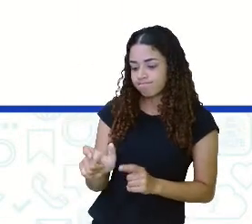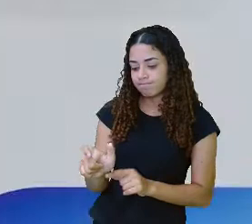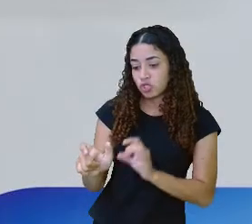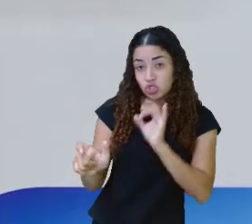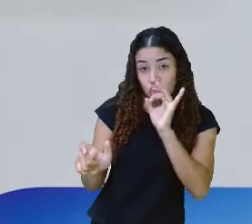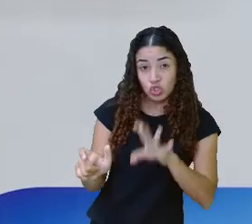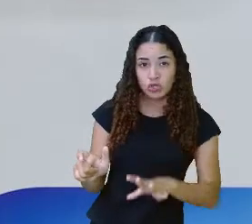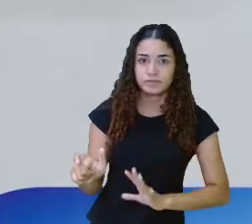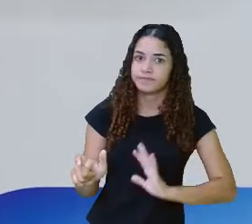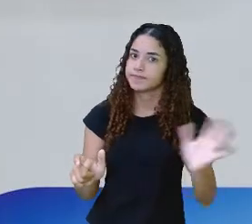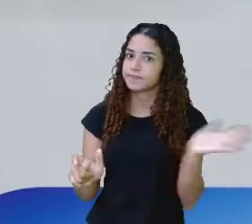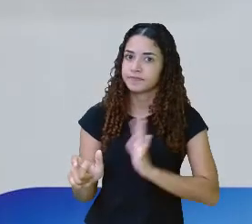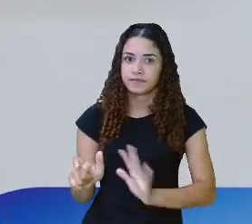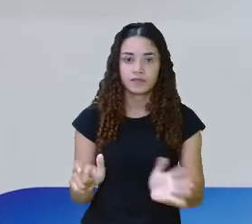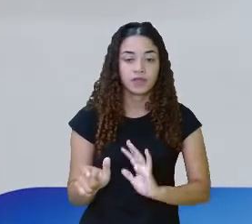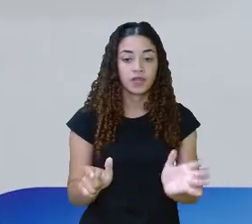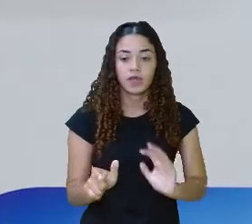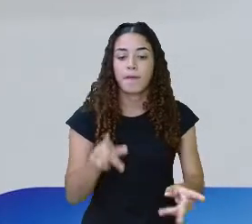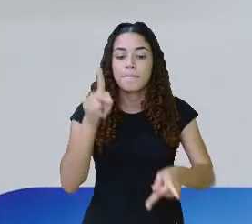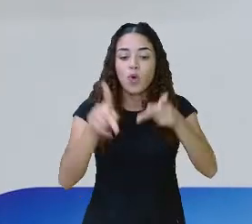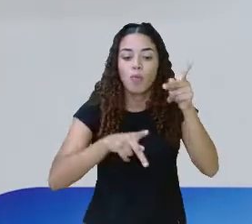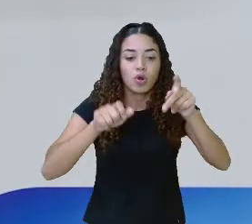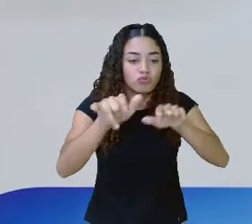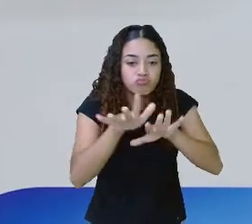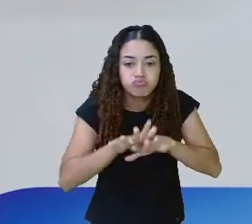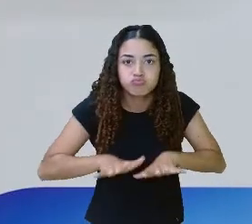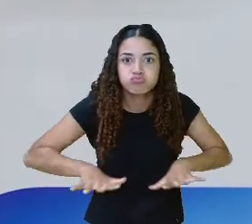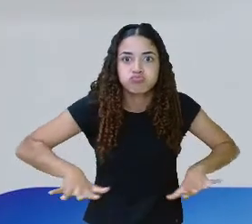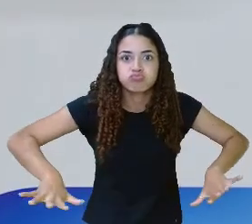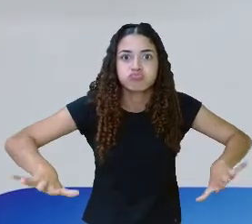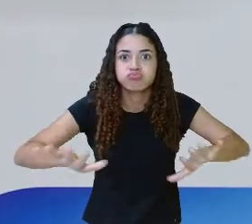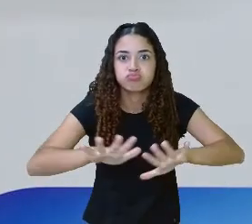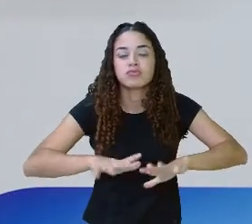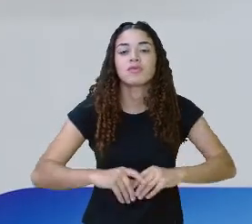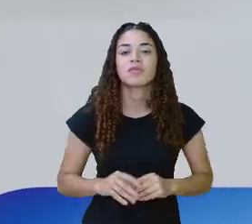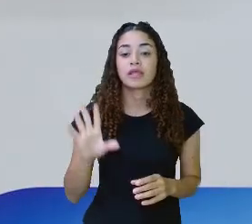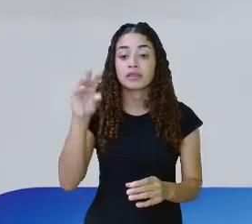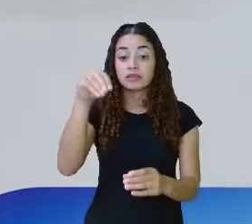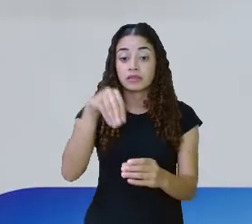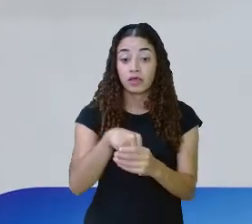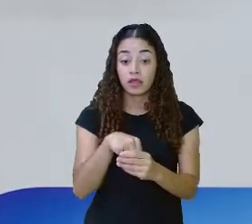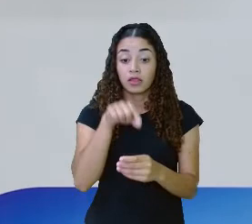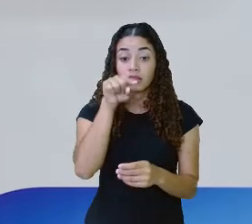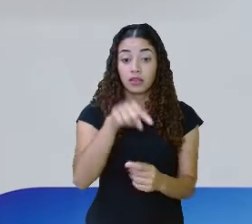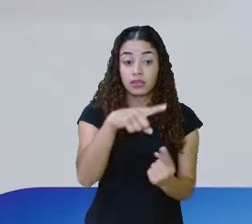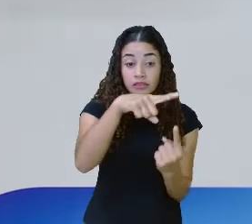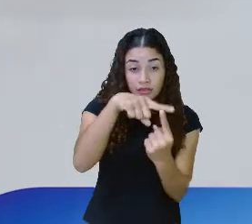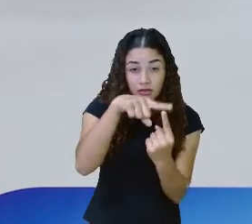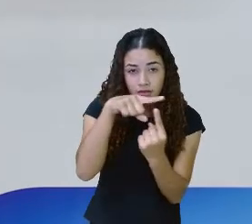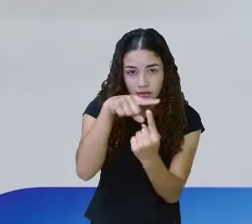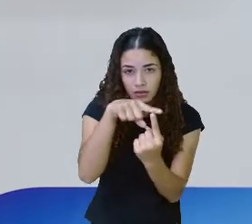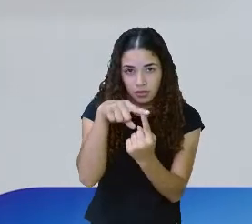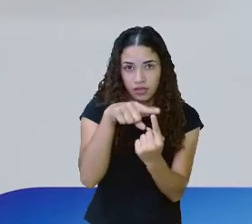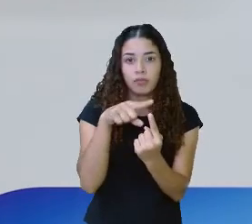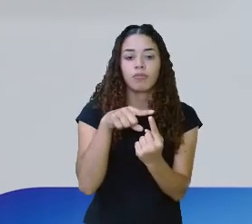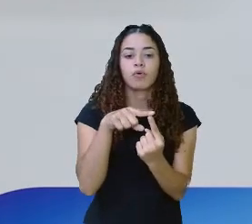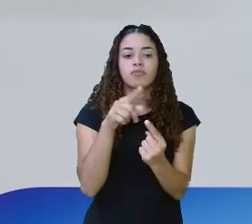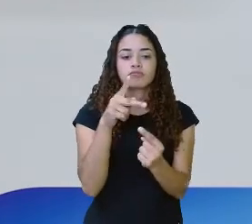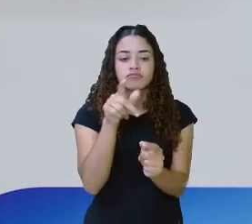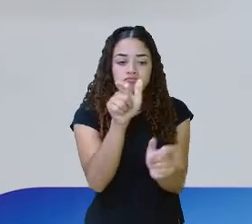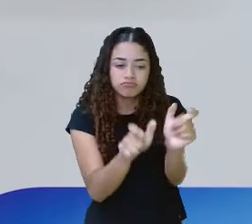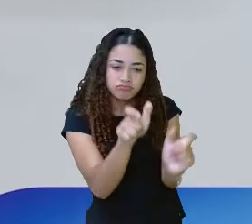um pouquinho atrás, ela age sobre uma população inteira, né? Então, dentro daquela espécie, aqueles indivíduos